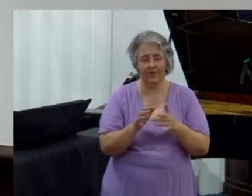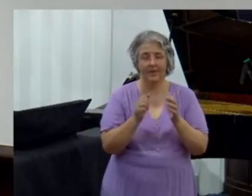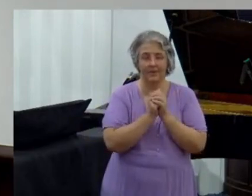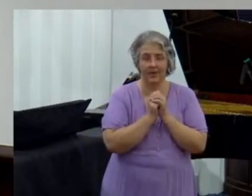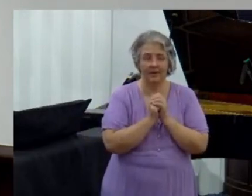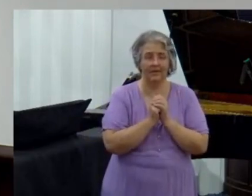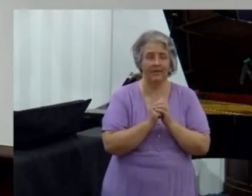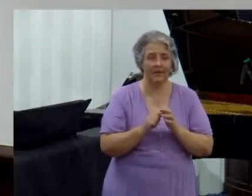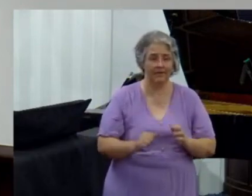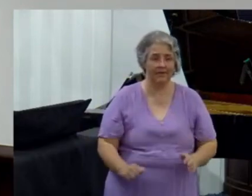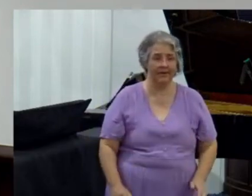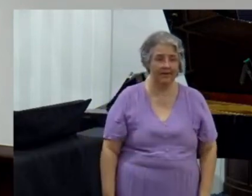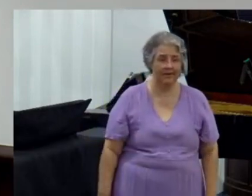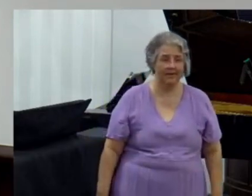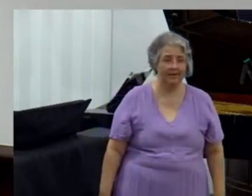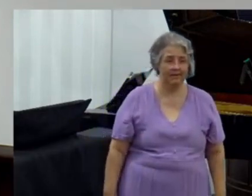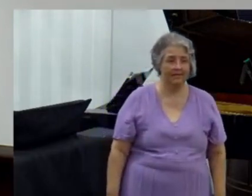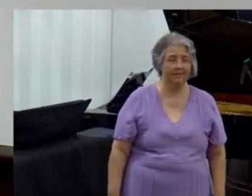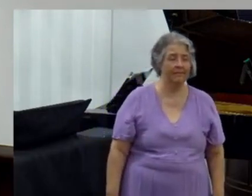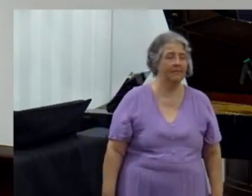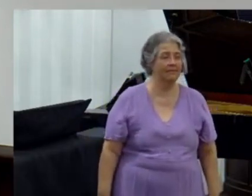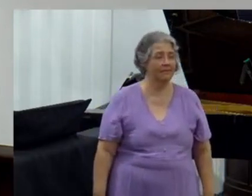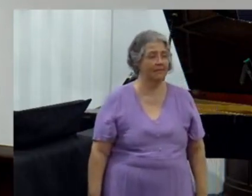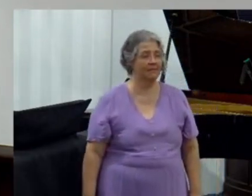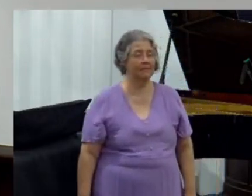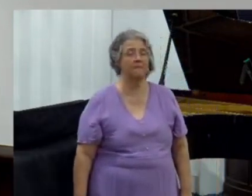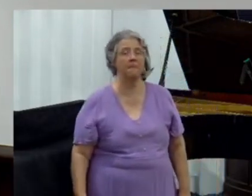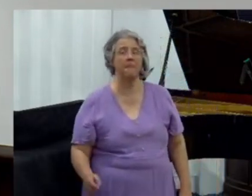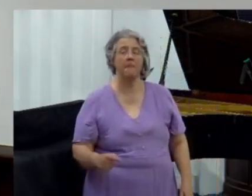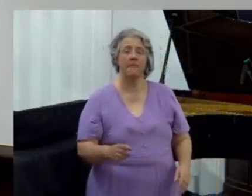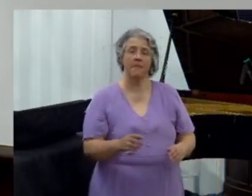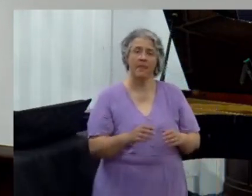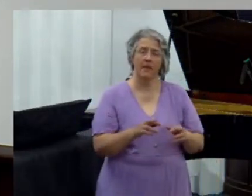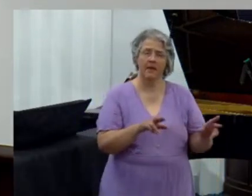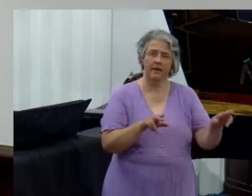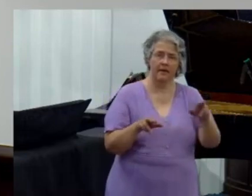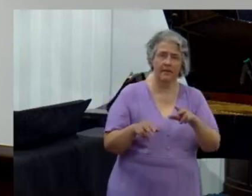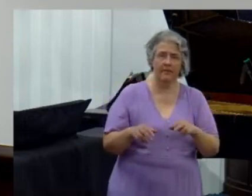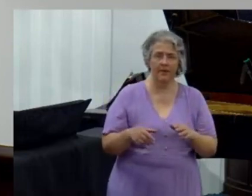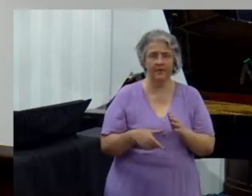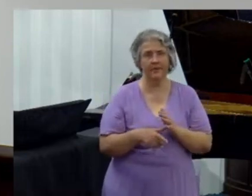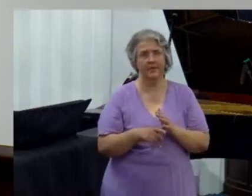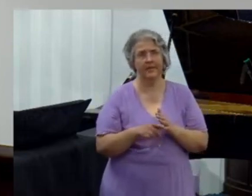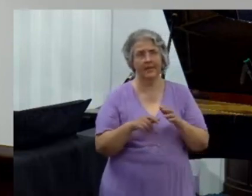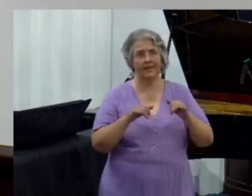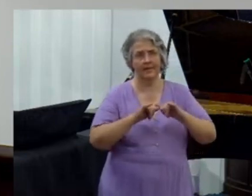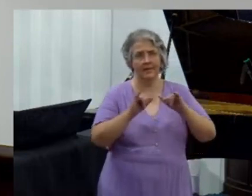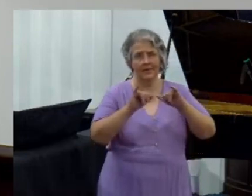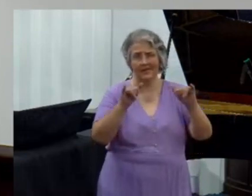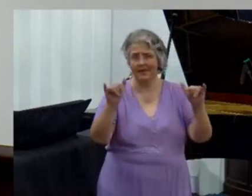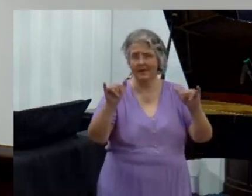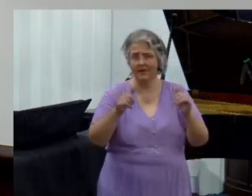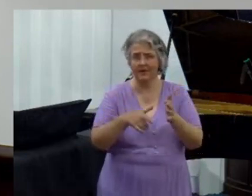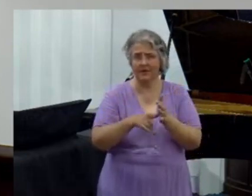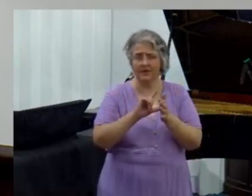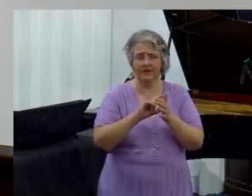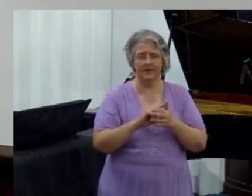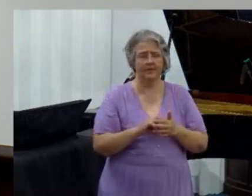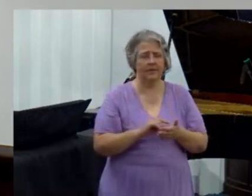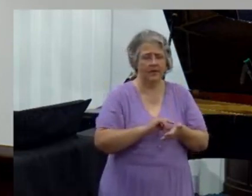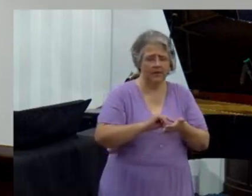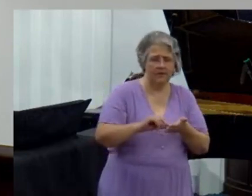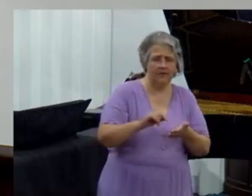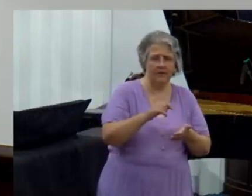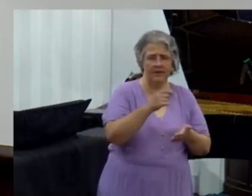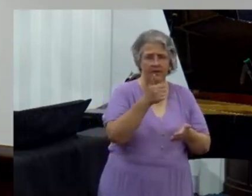Amém. Meus irmãos, nós, na mensagem anterior, nesse mesmo capítulo 21, do versículo 1 até o